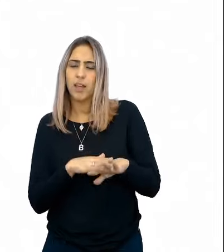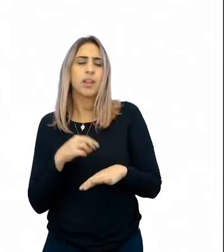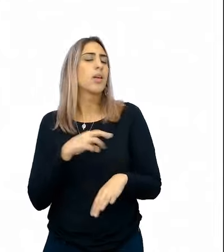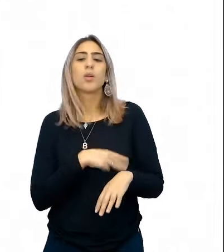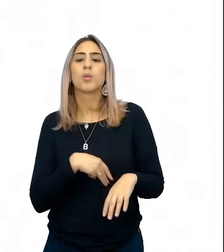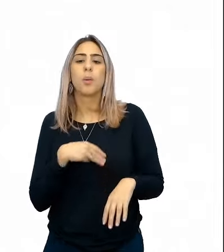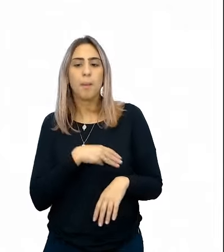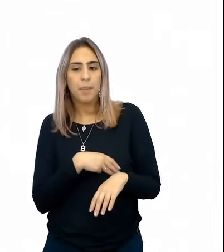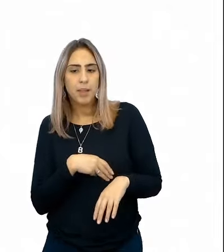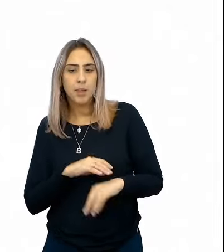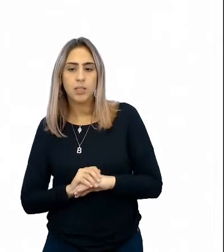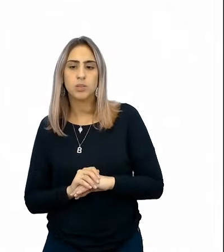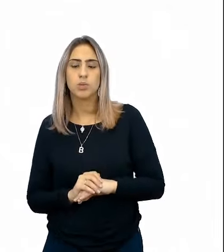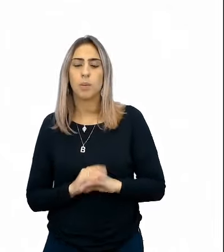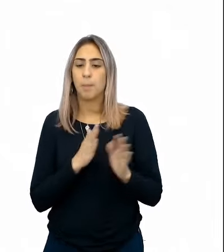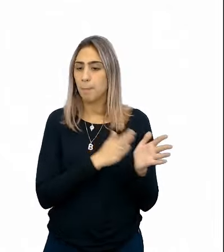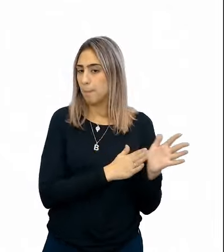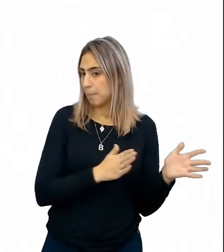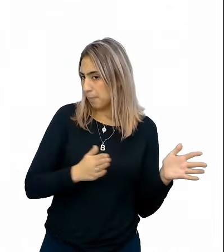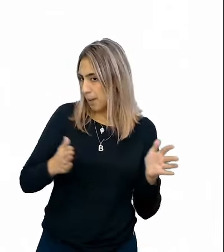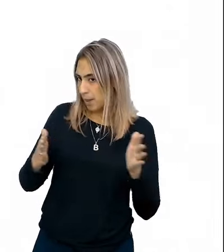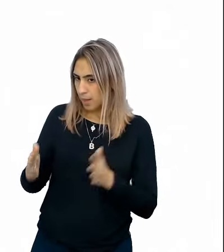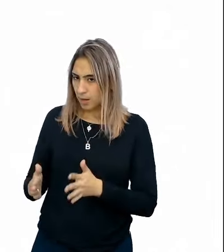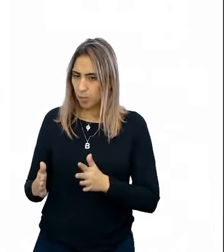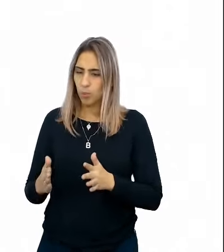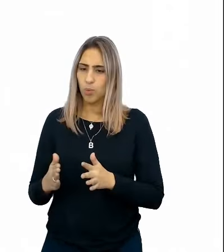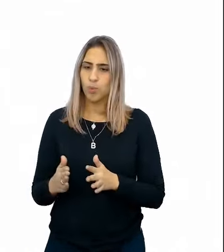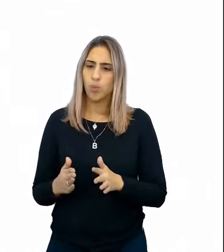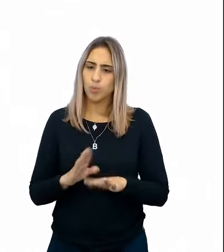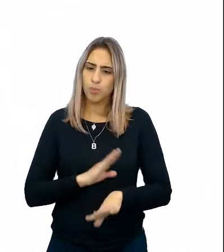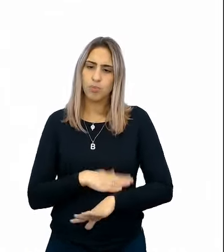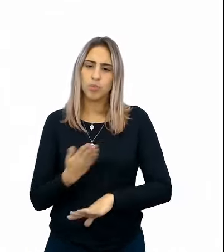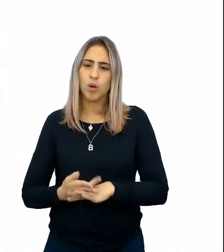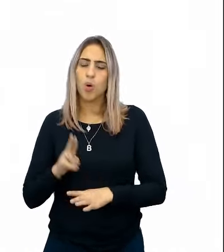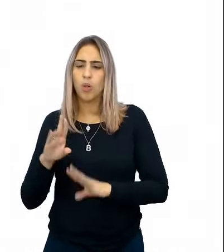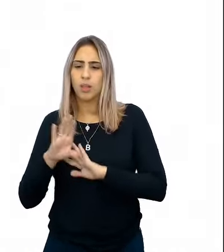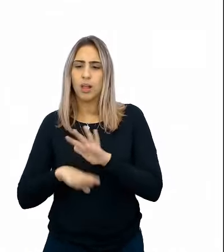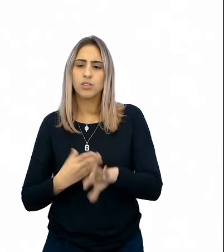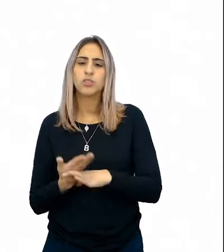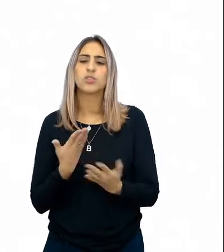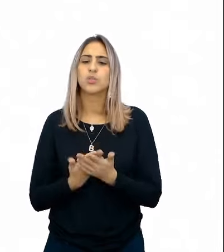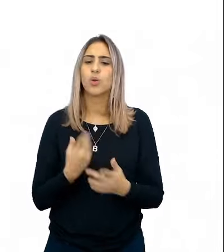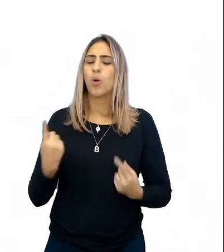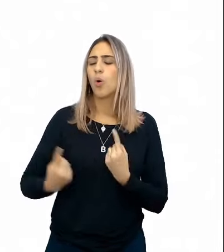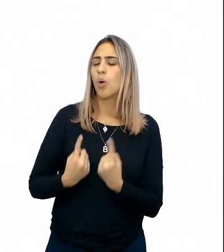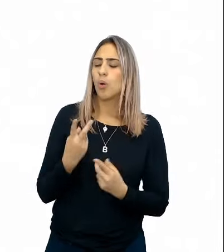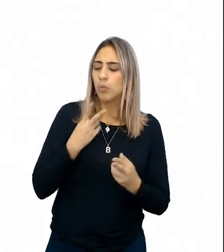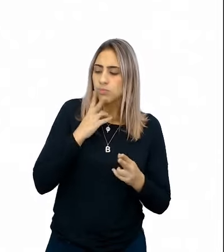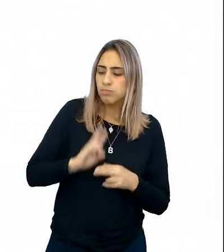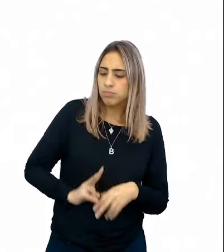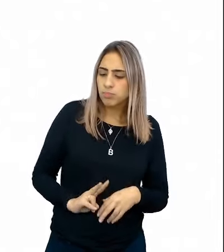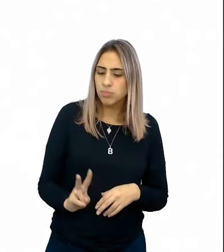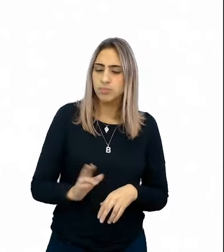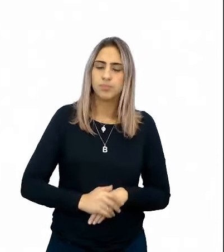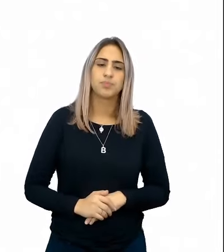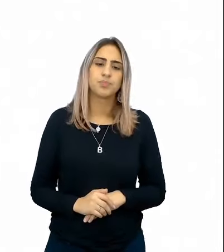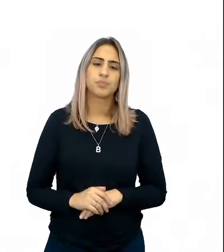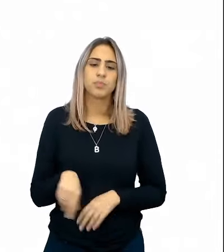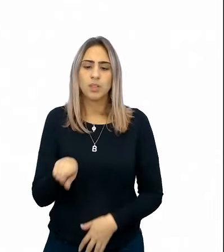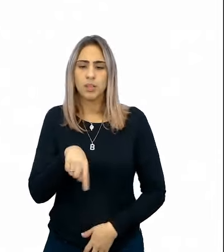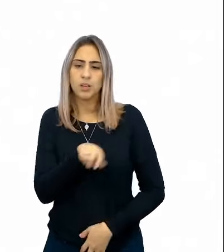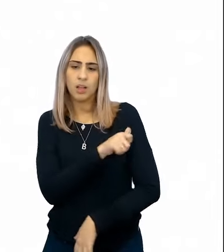de um curso, período letivo ou unidade de ensino, com a intenção de constatar se